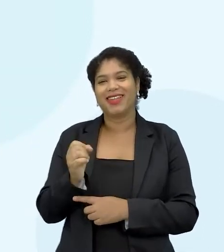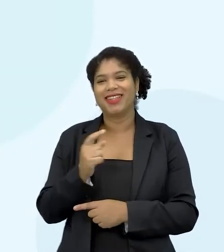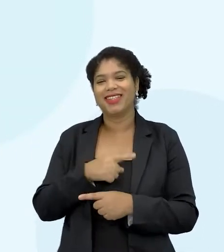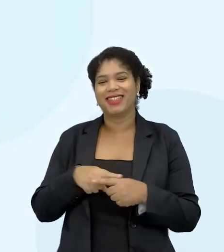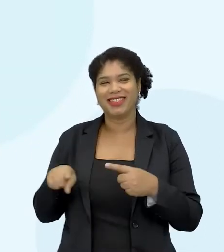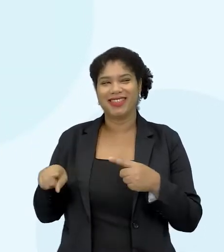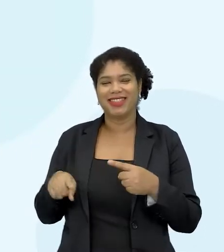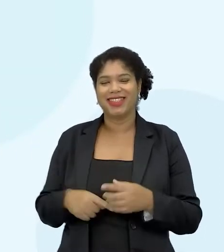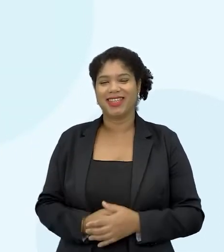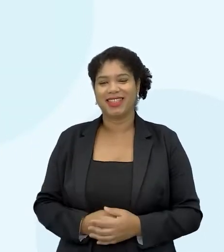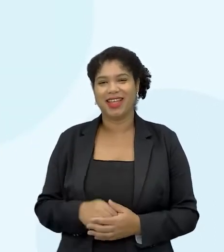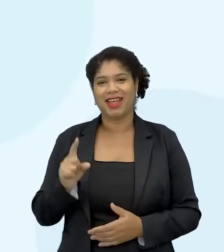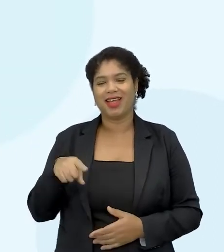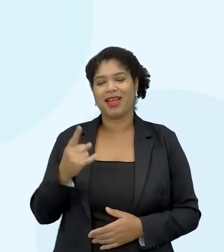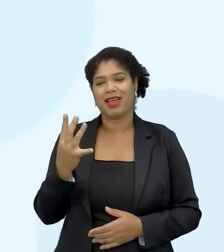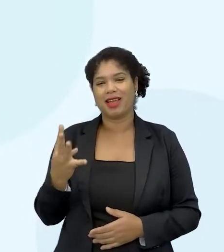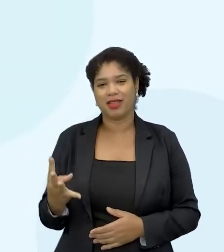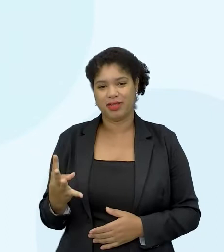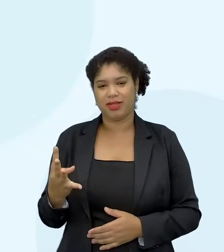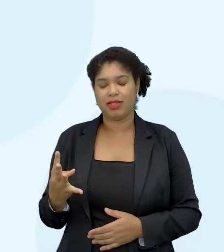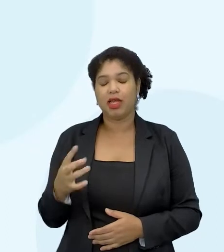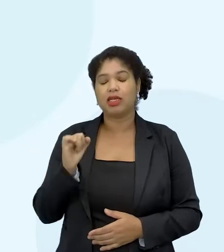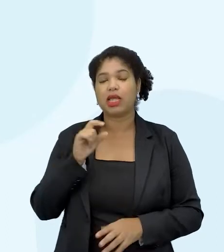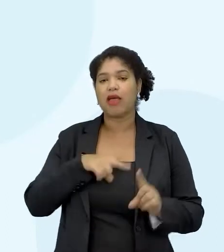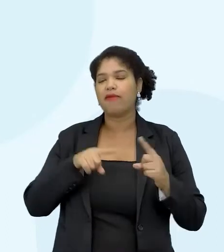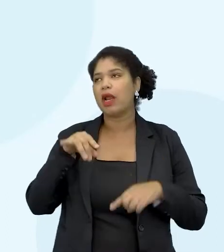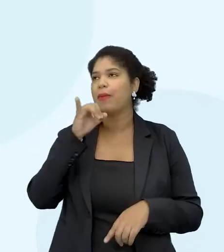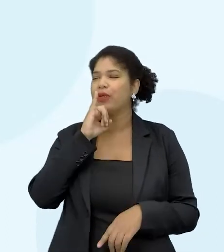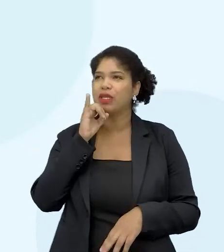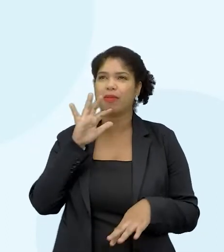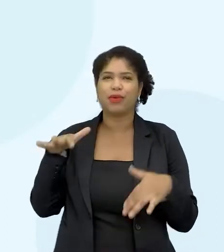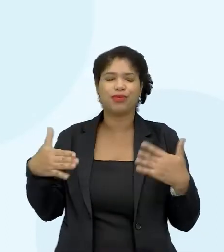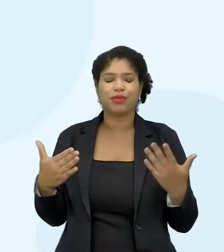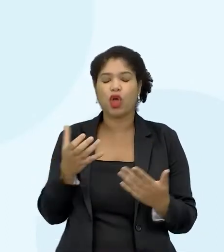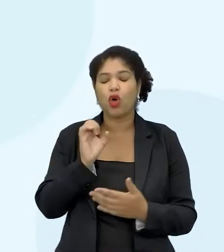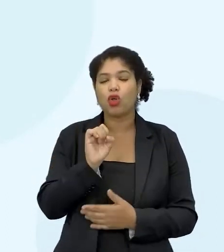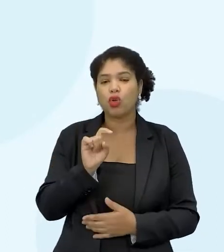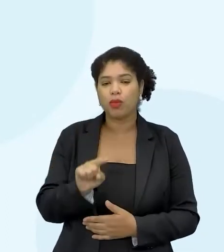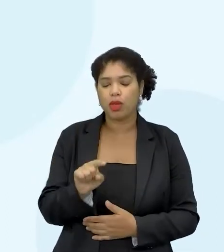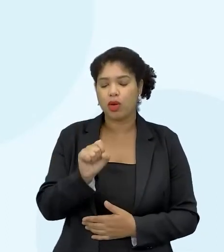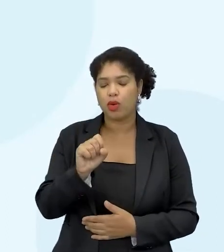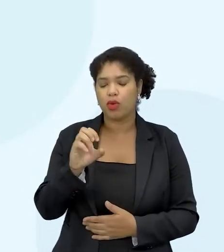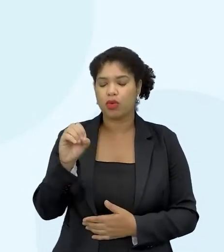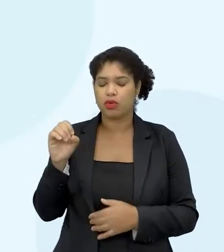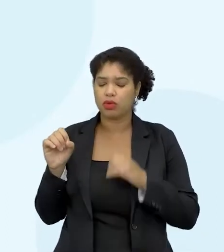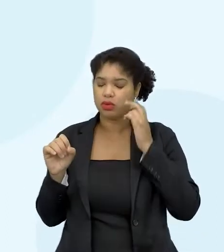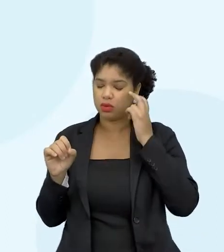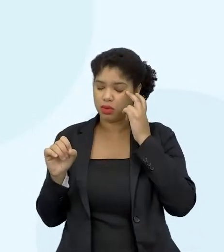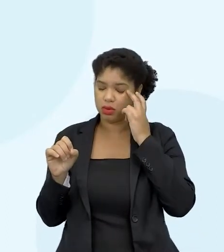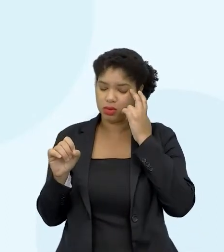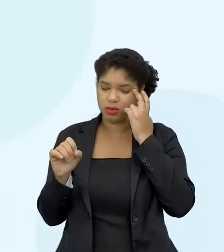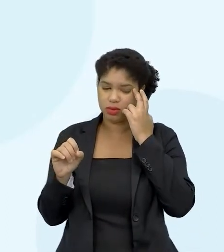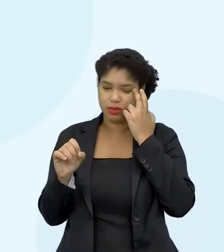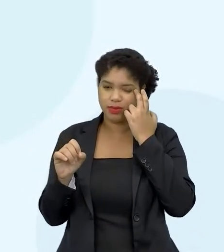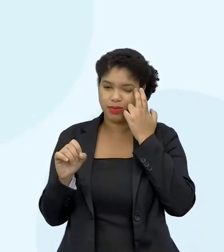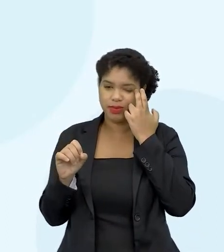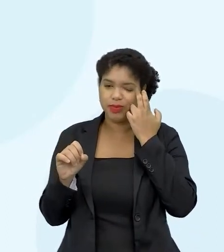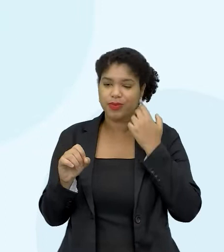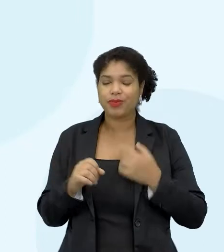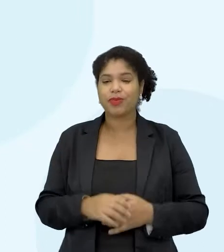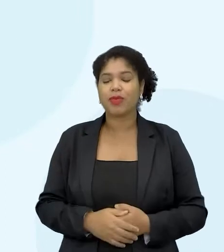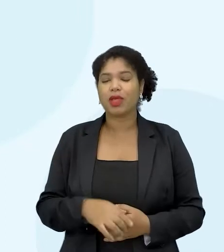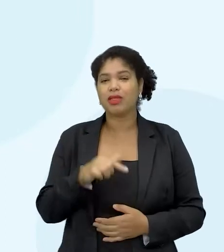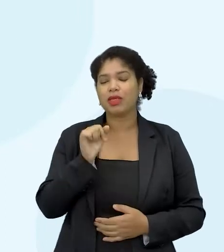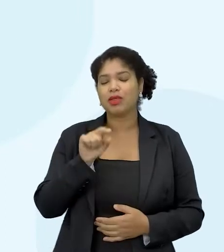100, vai dar 14. Se você variar, por exemplo, ó, 8.800, né, para 7.400,